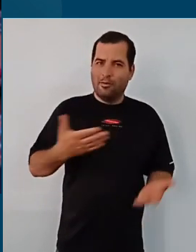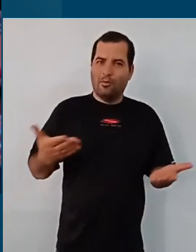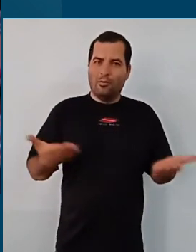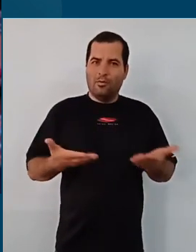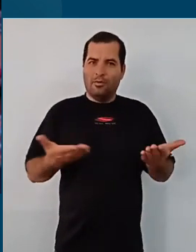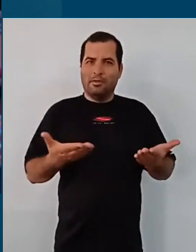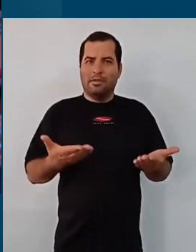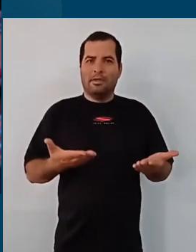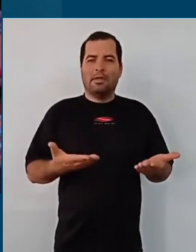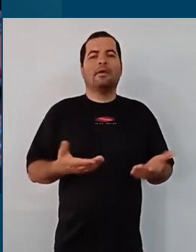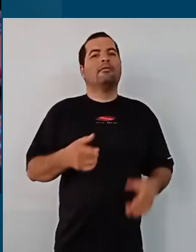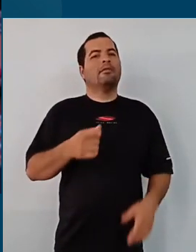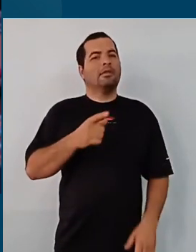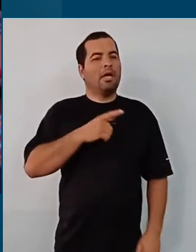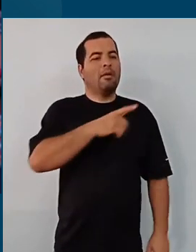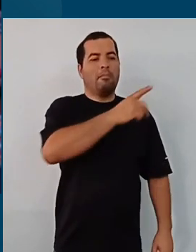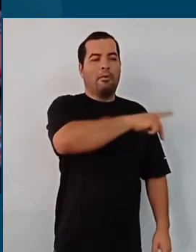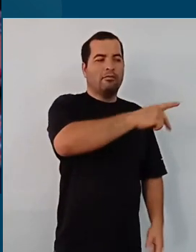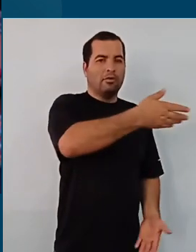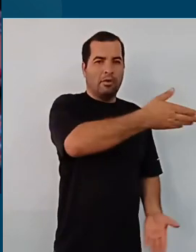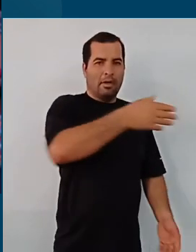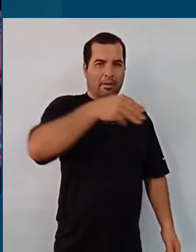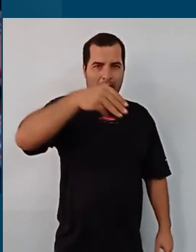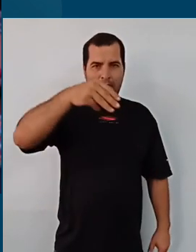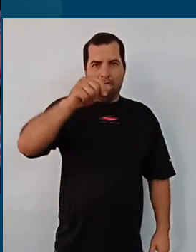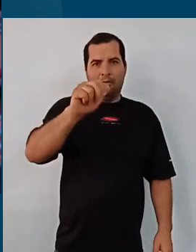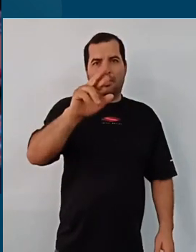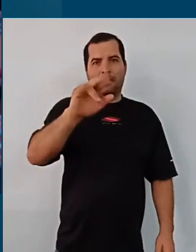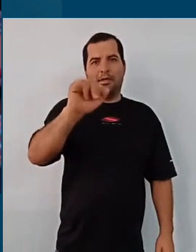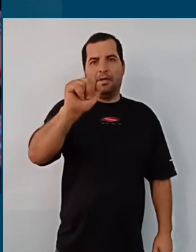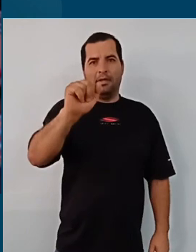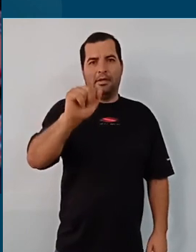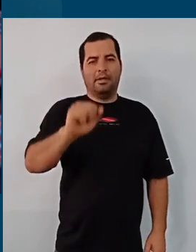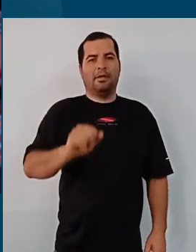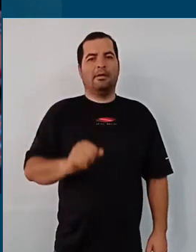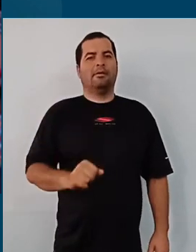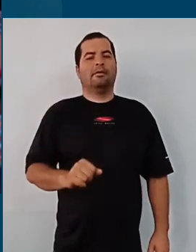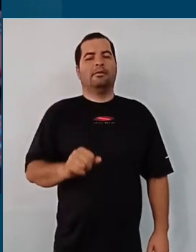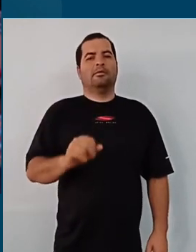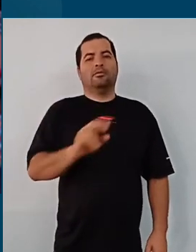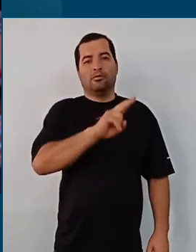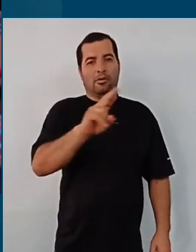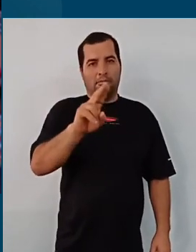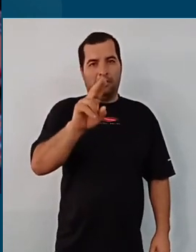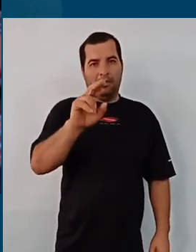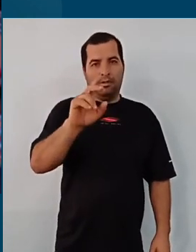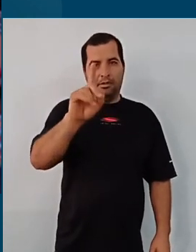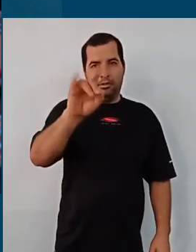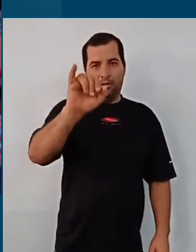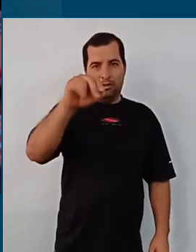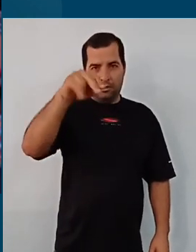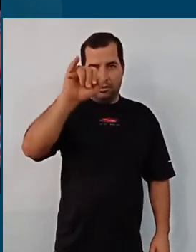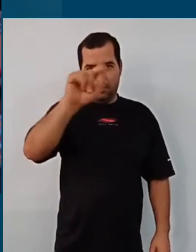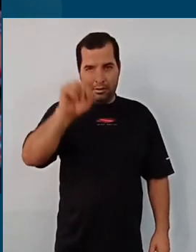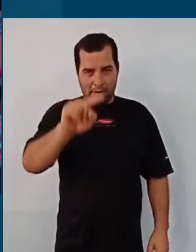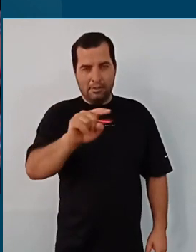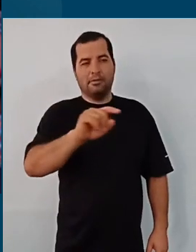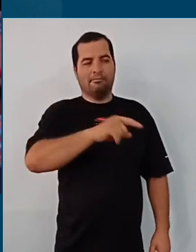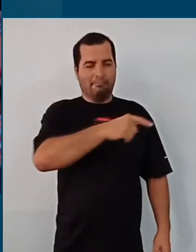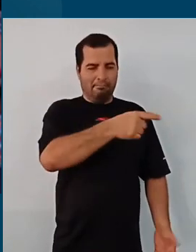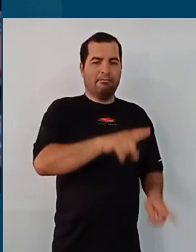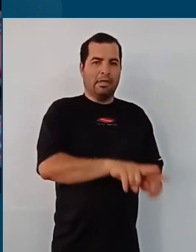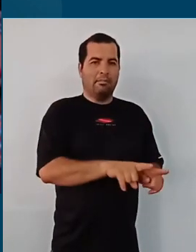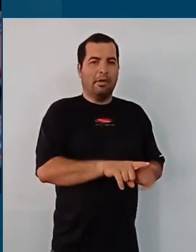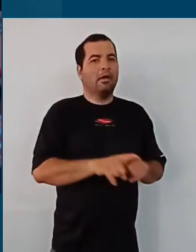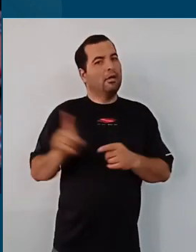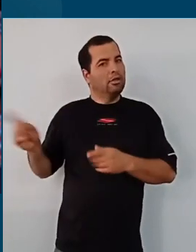de ouvir a professora Marinês Diniz, que é uma pessoa, assim, para além de tudo